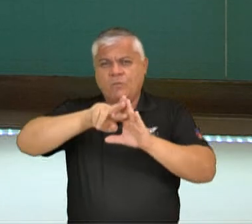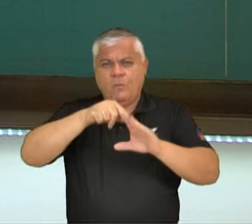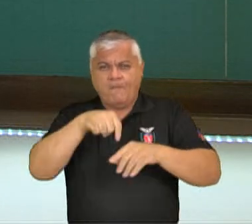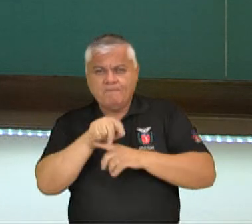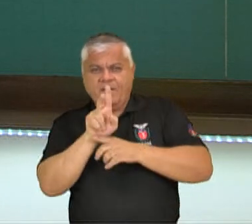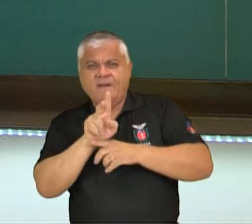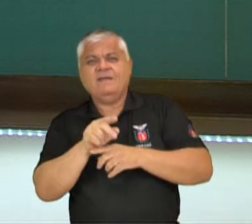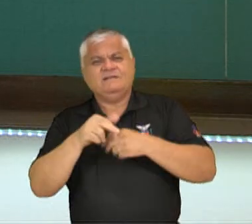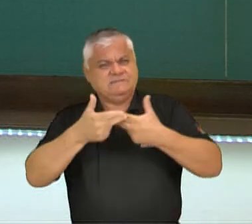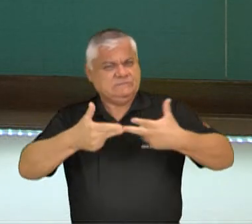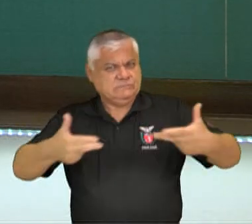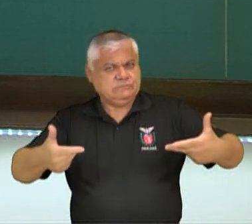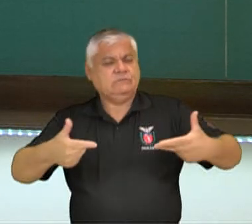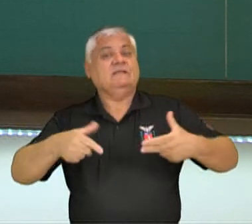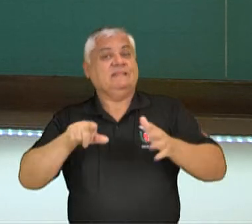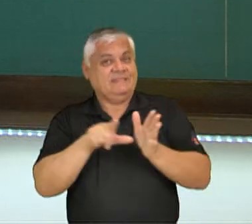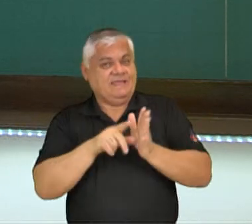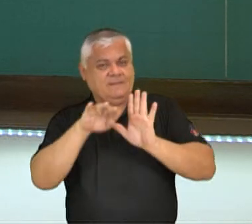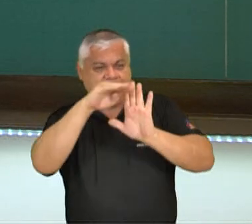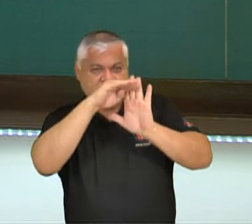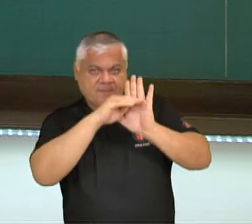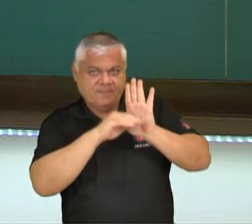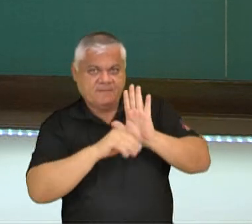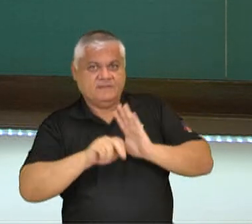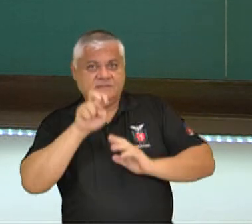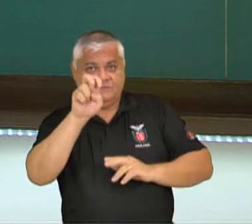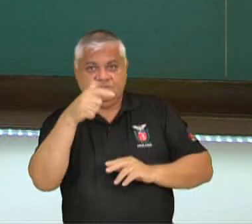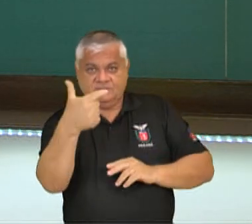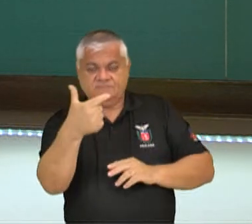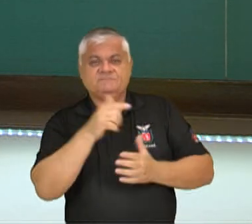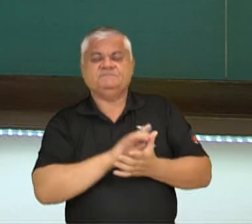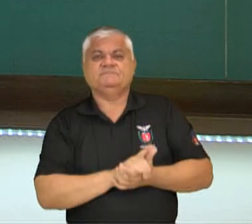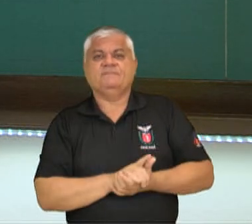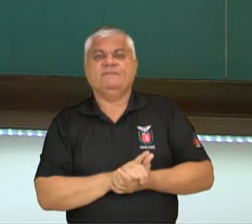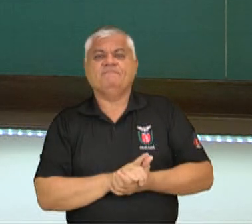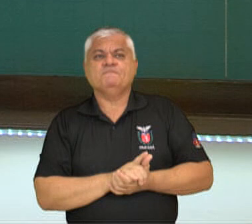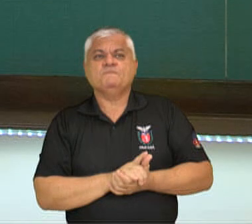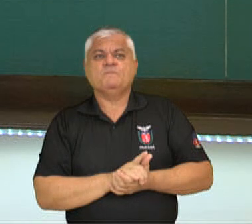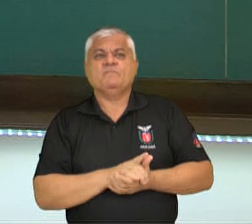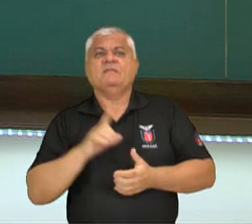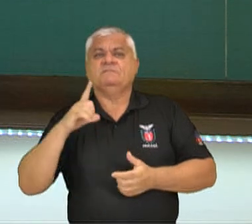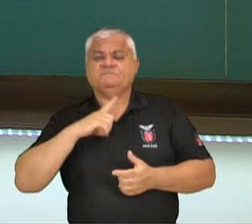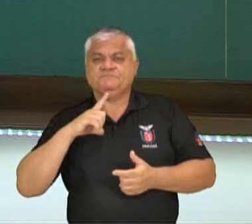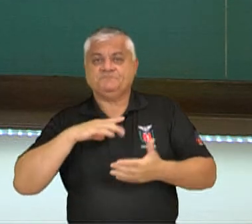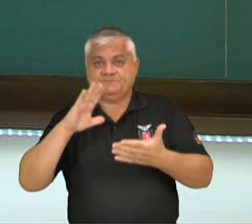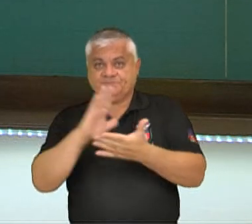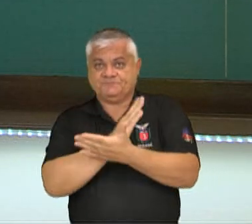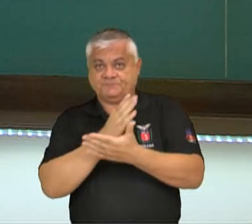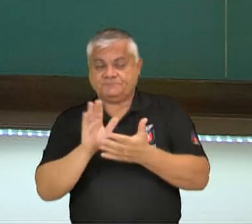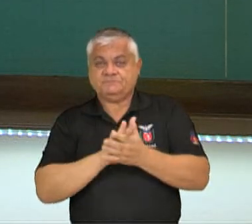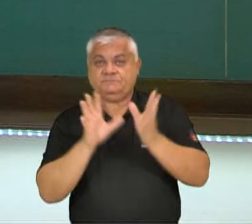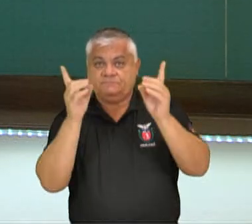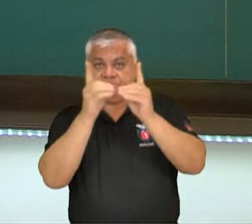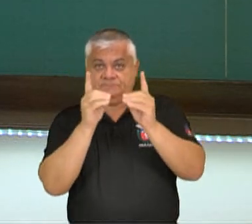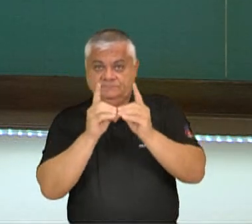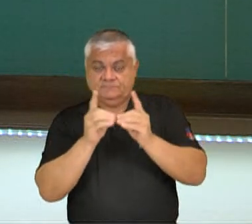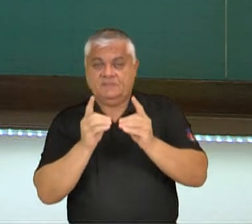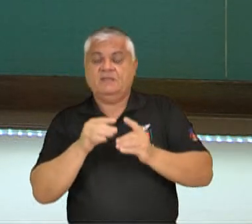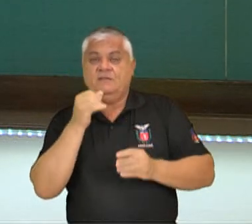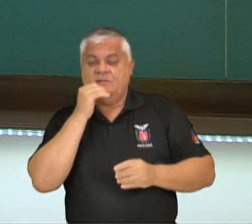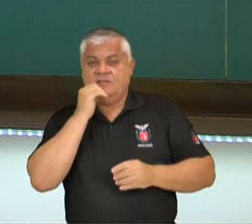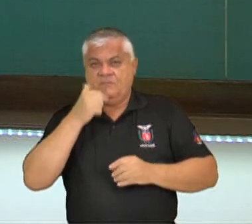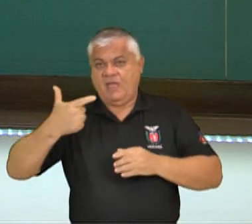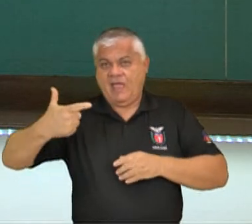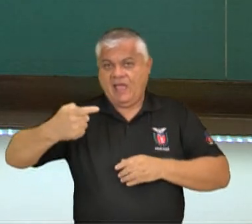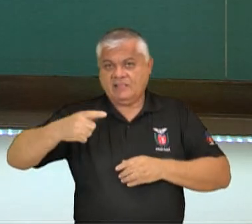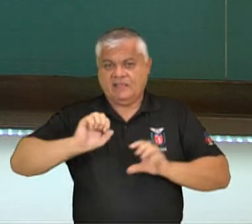tá? Mas esses são os que nós temos registrados. Os golpes, então, são divididos didaticamente em golpes de ataque